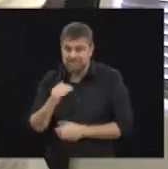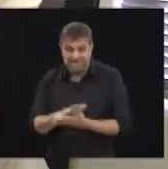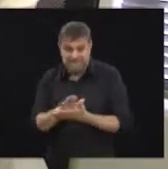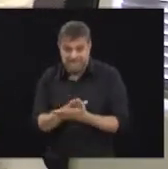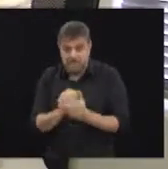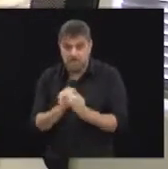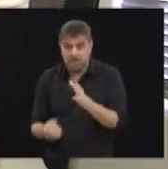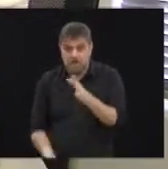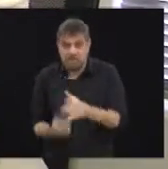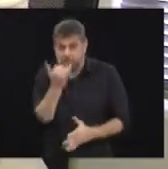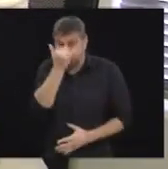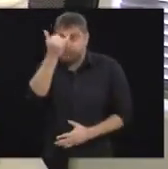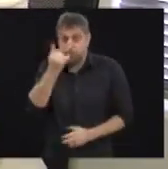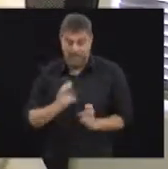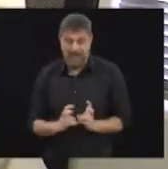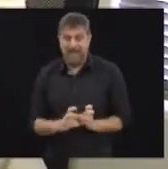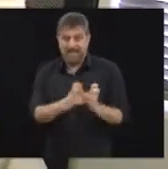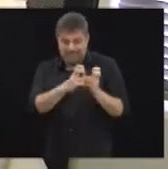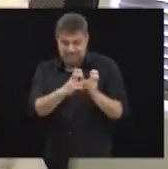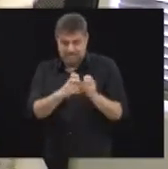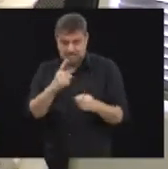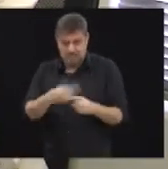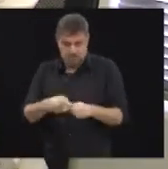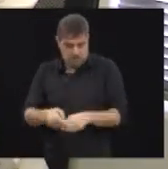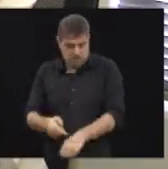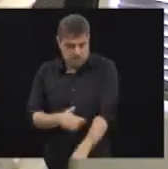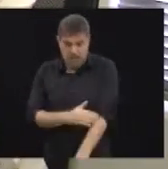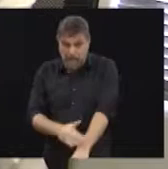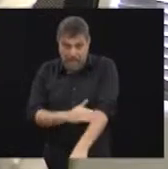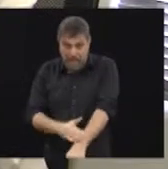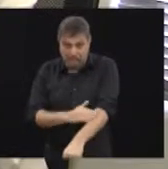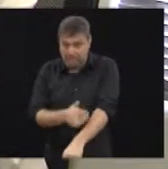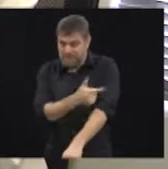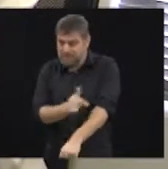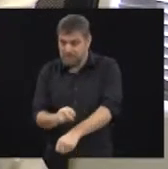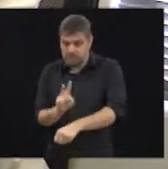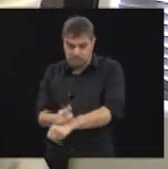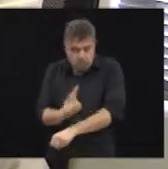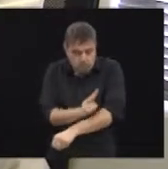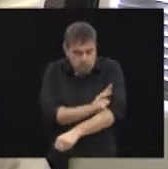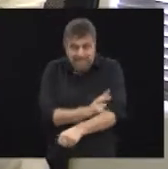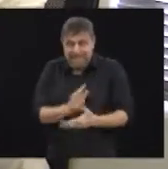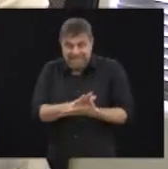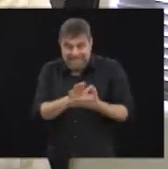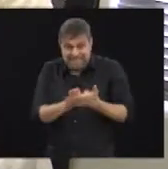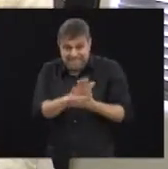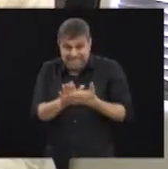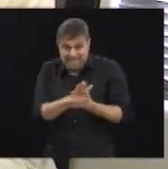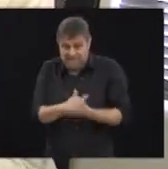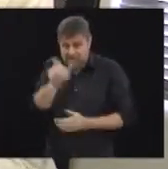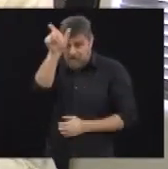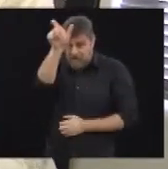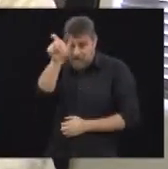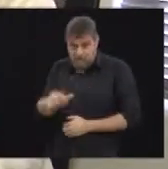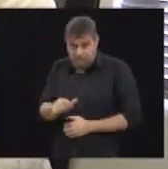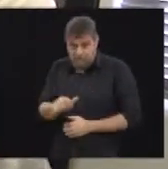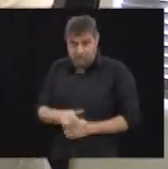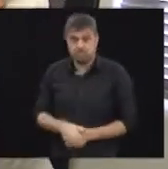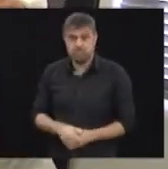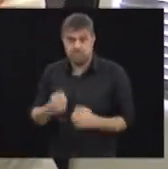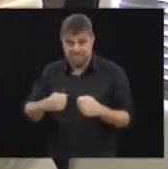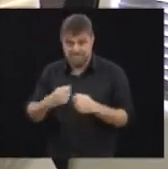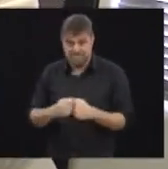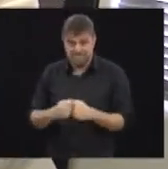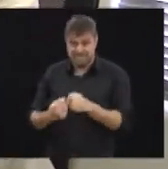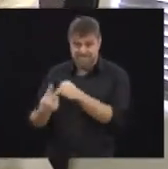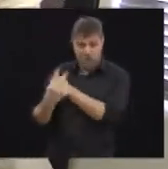alta incidência de câncer de pele, porque você tirou todo o pigmento. E aí, se uma pessoa despigmenta, ela tem que